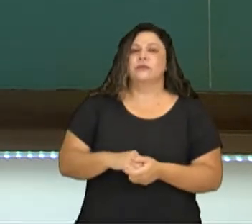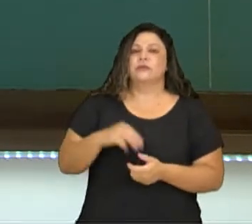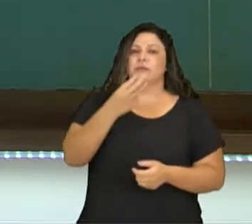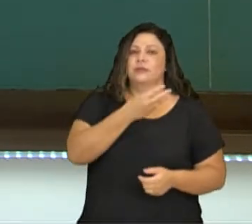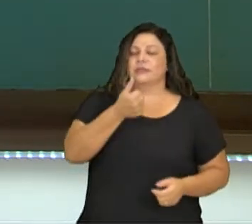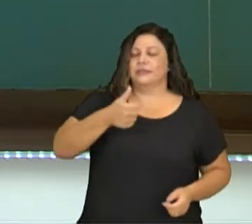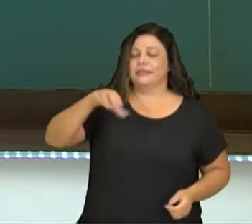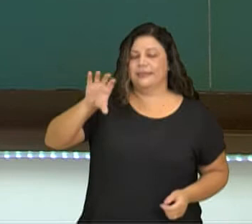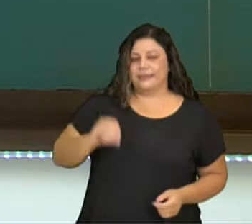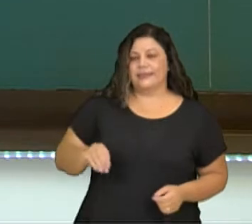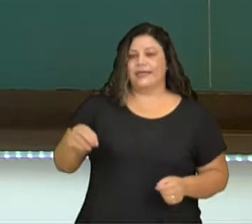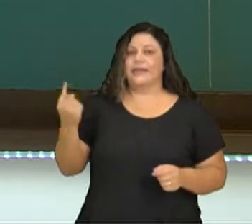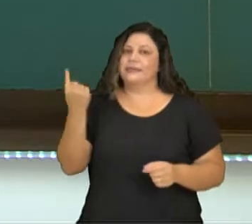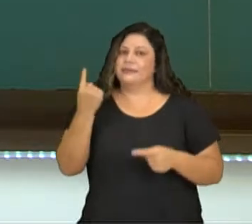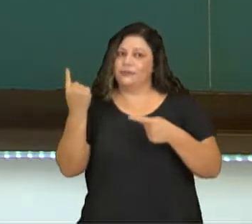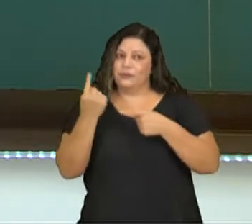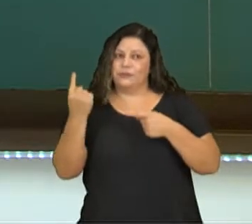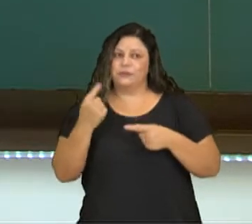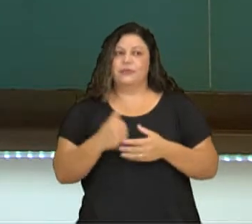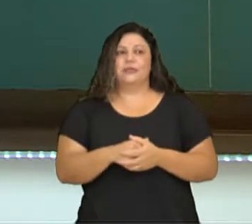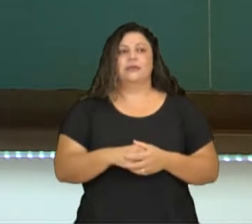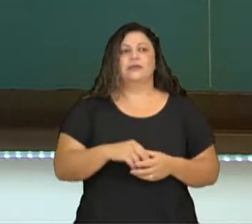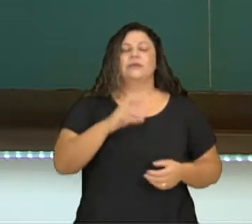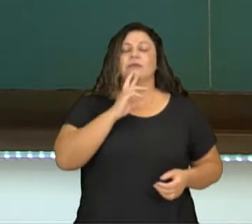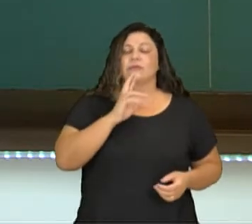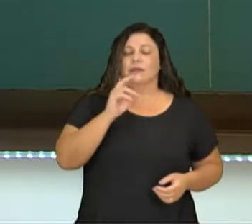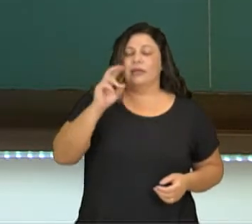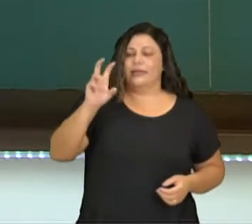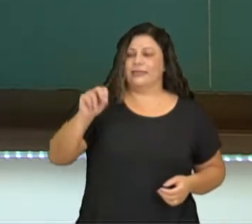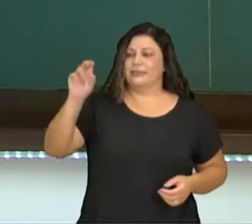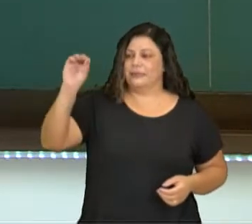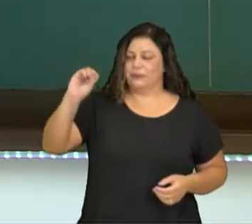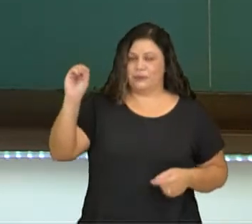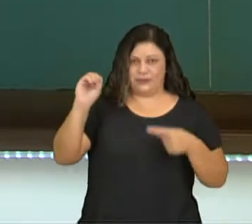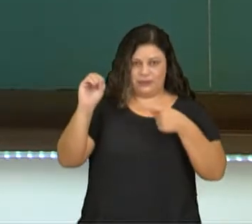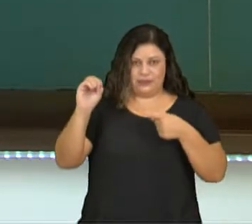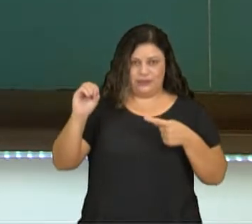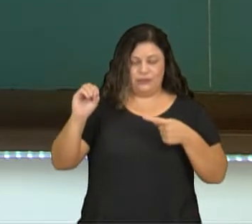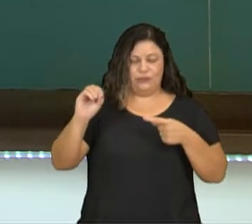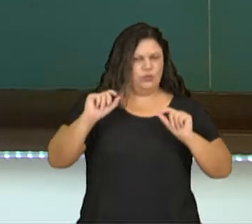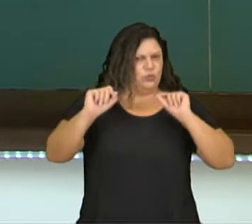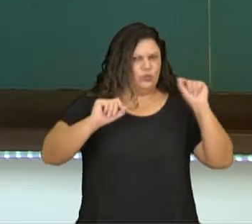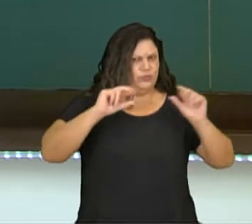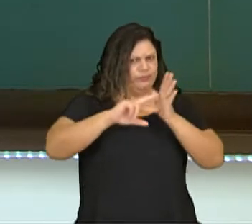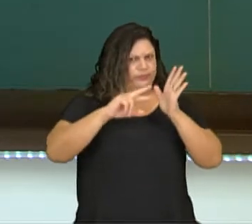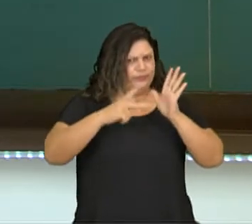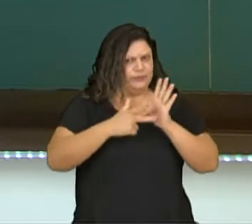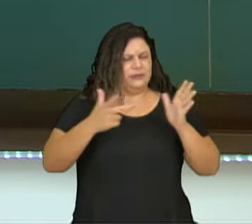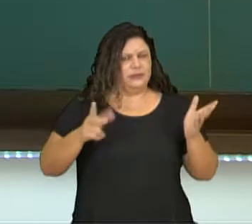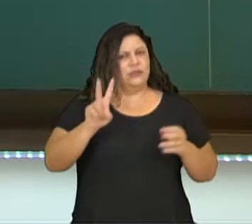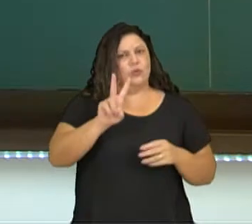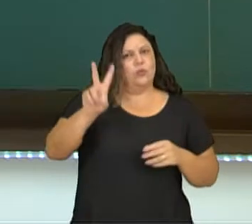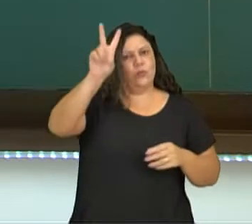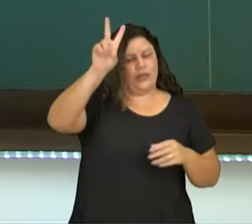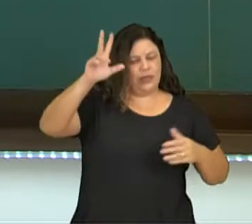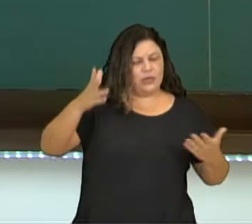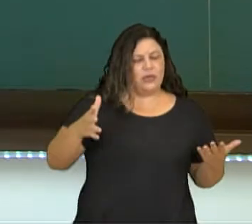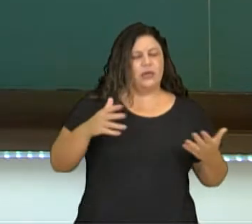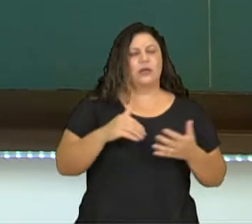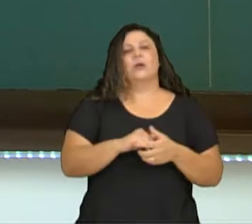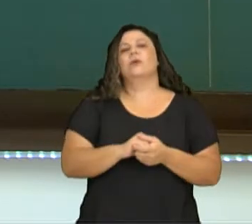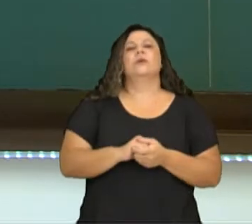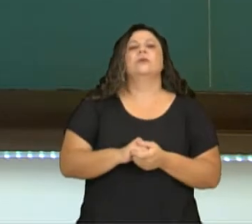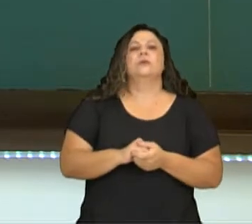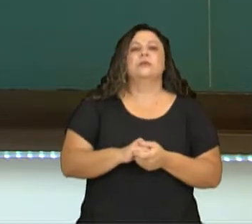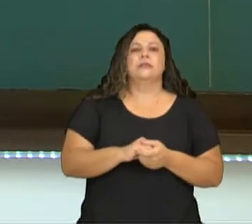ao primeiro quadrante é o ângulo de 50 graus. O que isso quer dizer? Que os valores em módulo